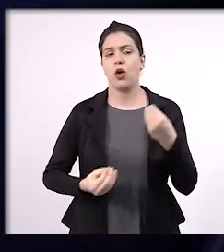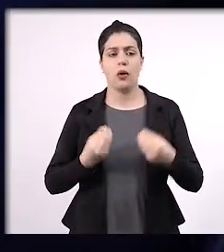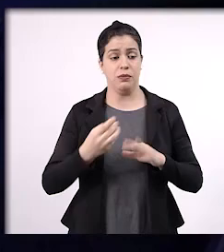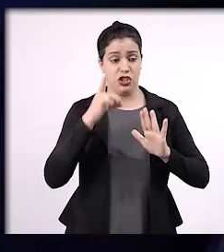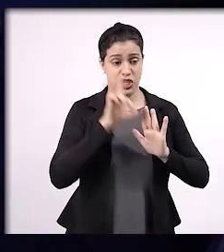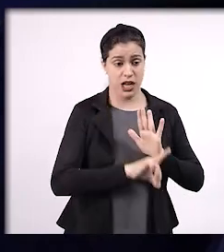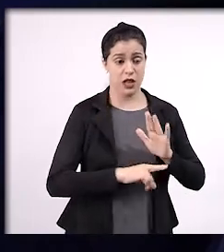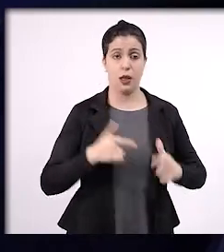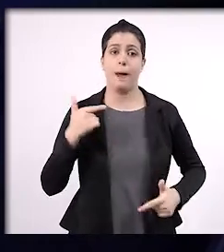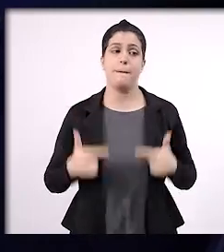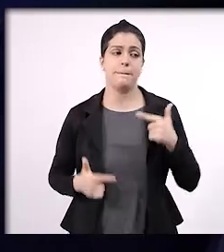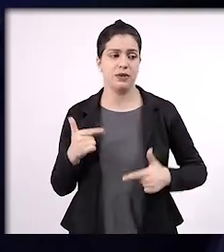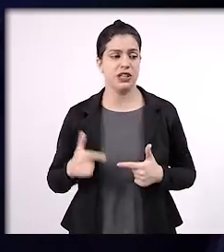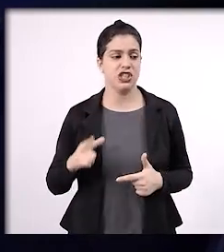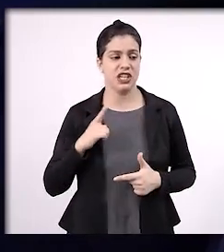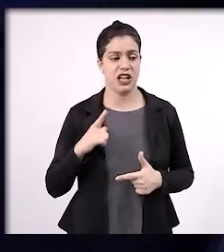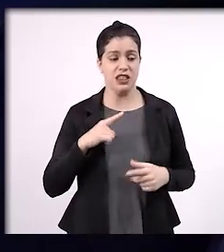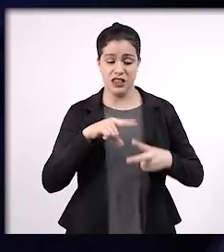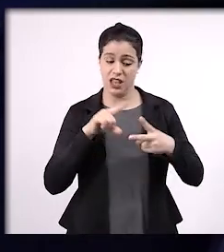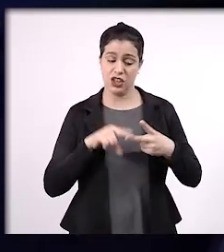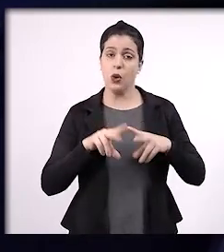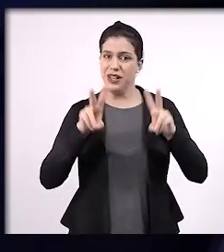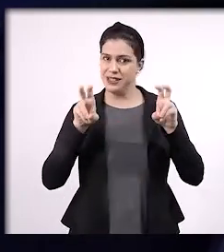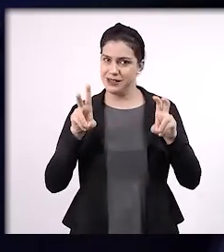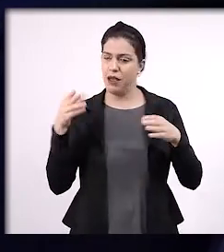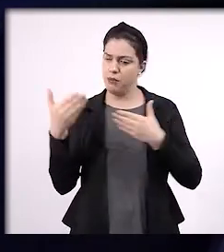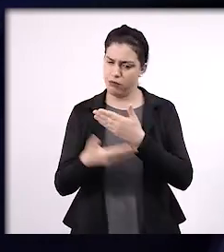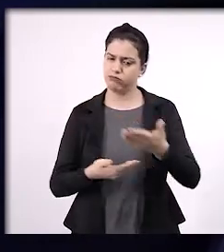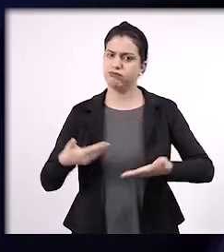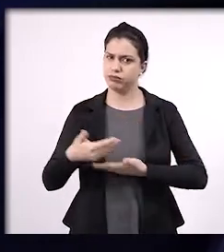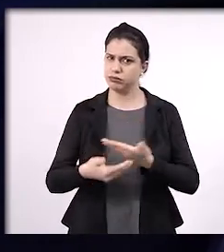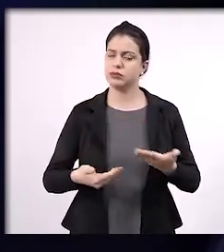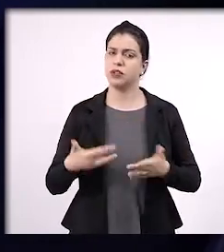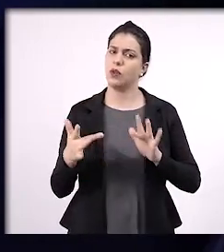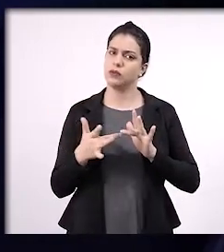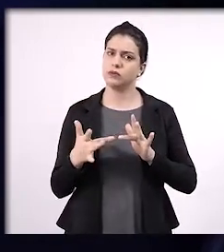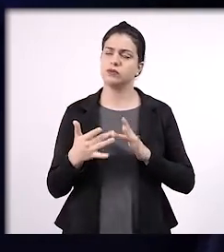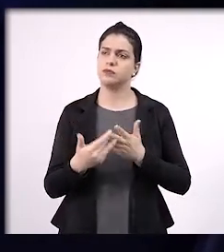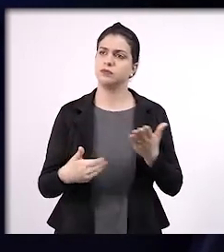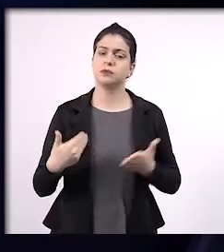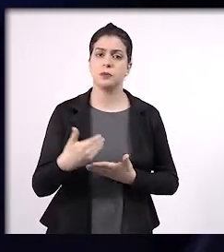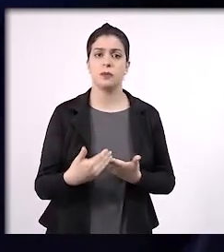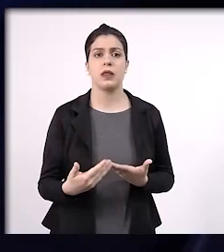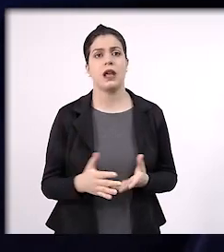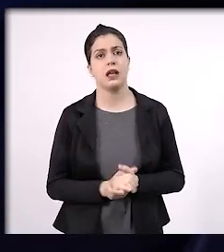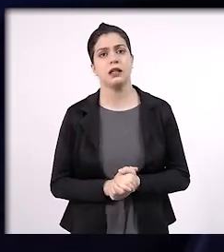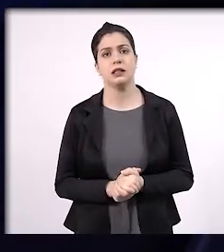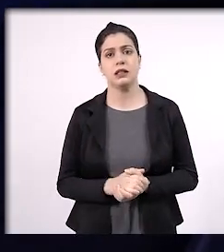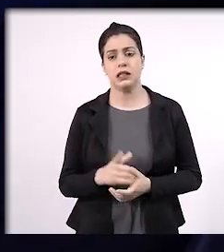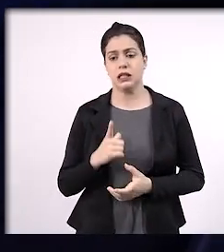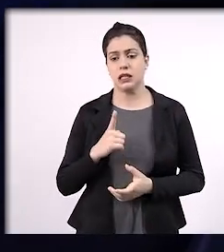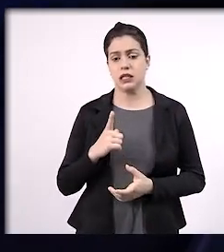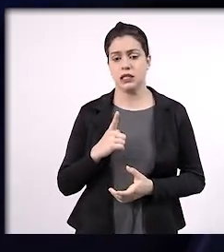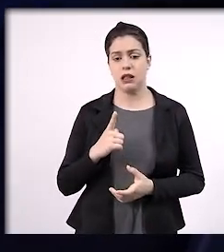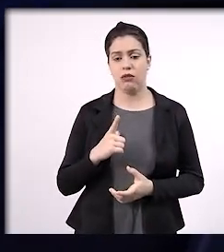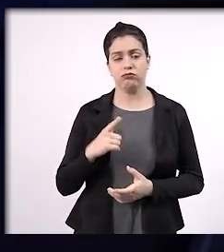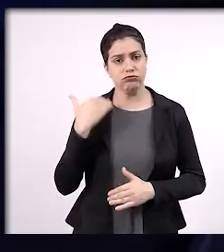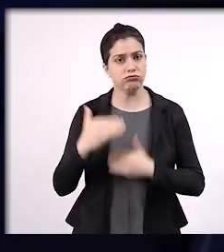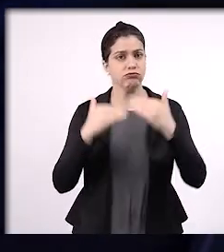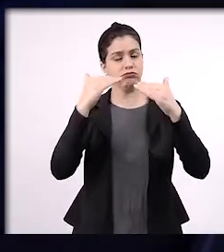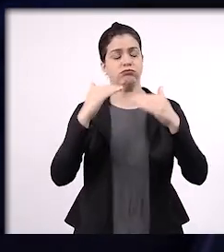direito e a política são dois temas que dependem um do outro, né? Eles se alimentam um do outro e ajudam um ao outro a